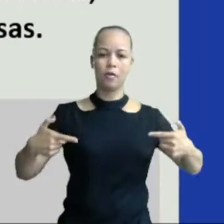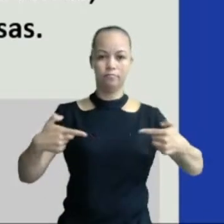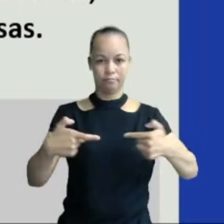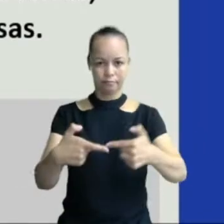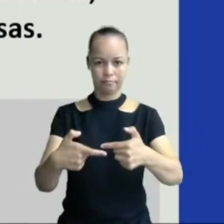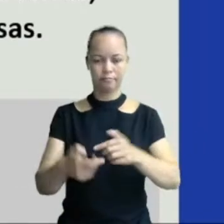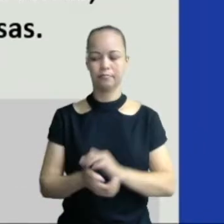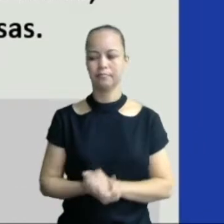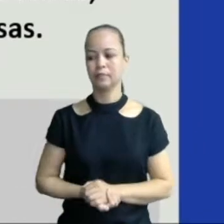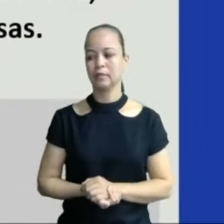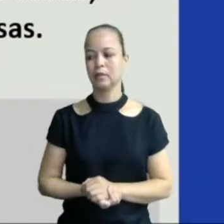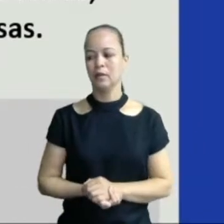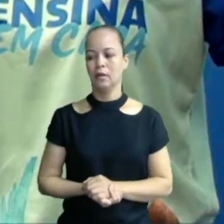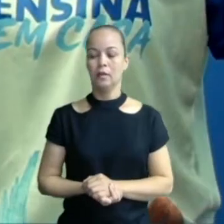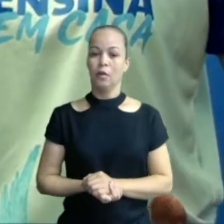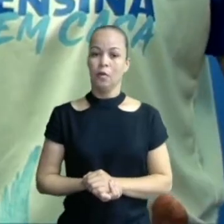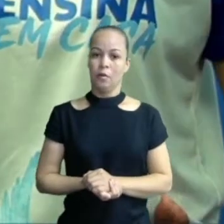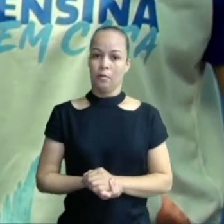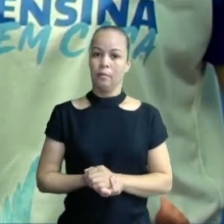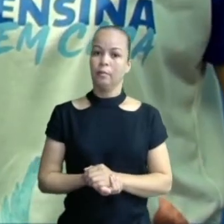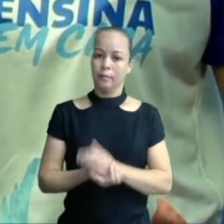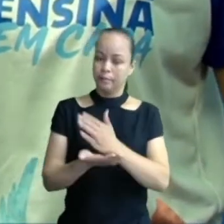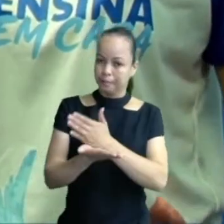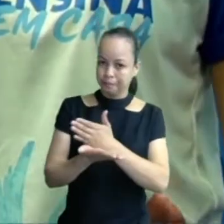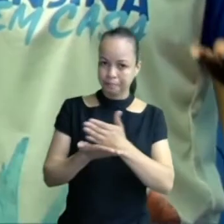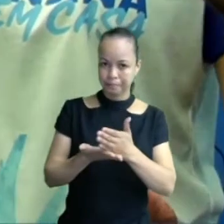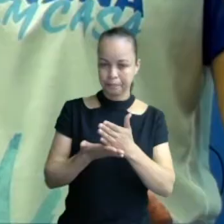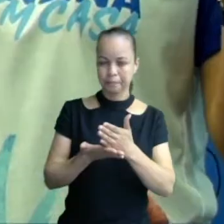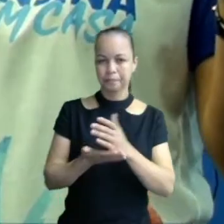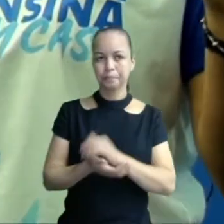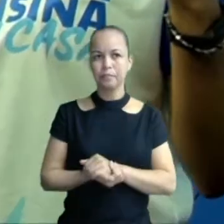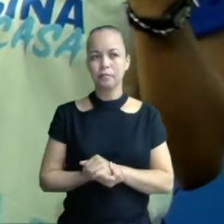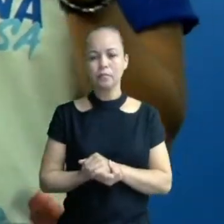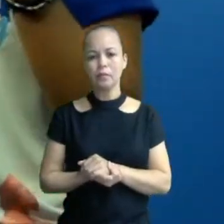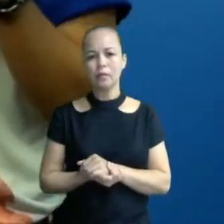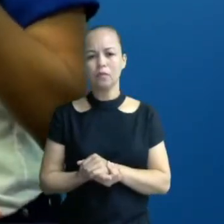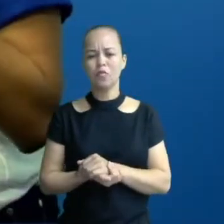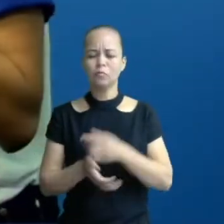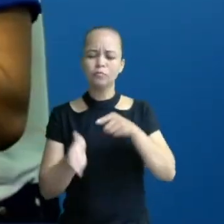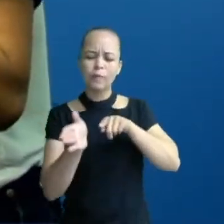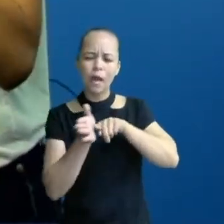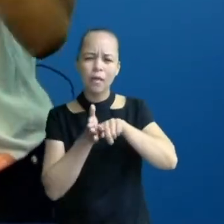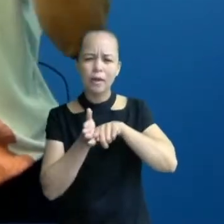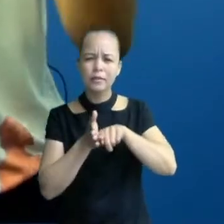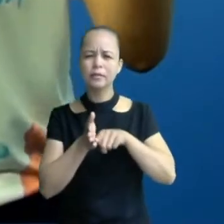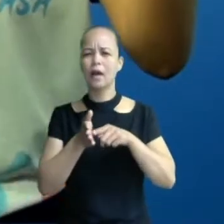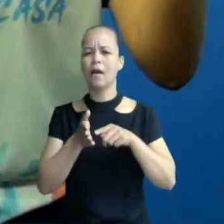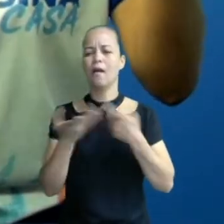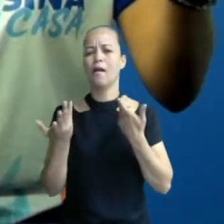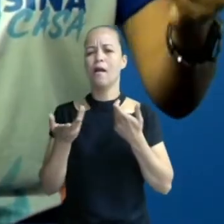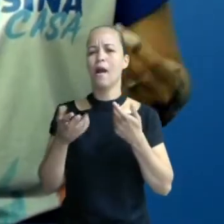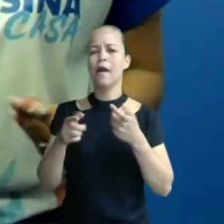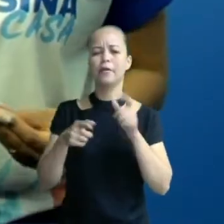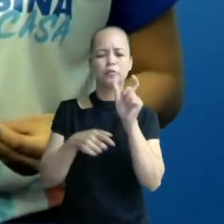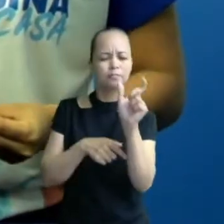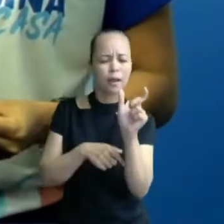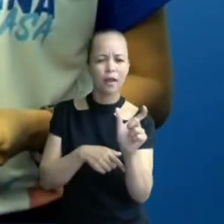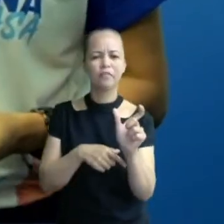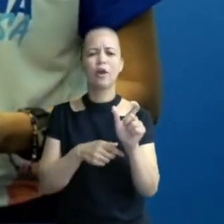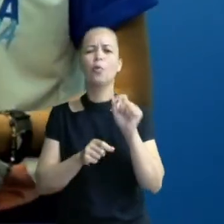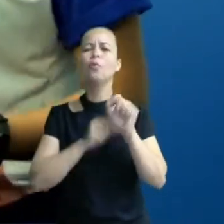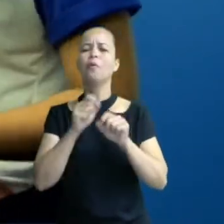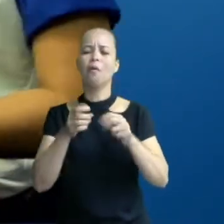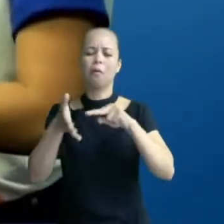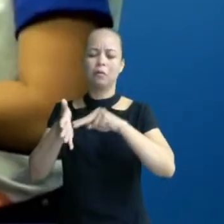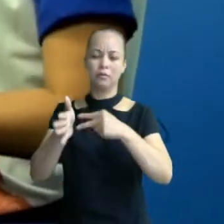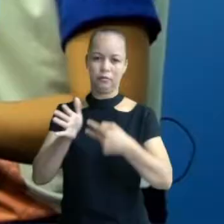vamos lá. Para começo de conversa, vamos primeiro analisar as palavras, vamos ver o que elas significam,